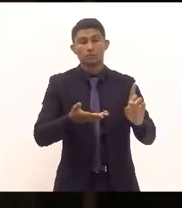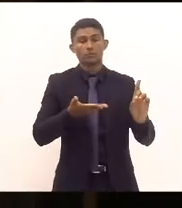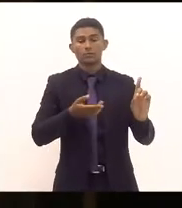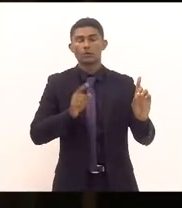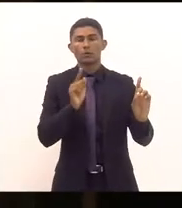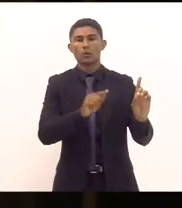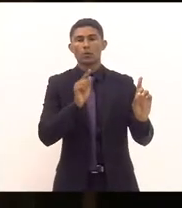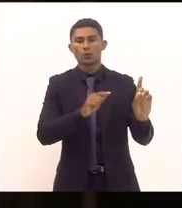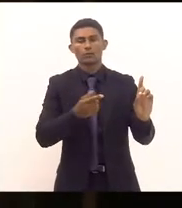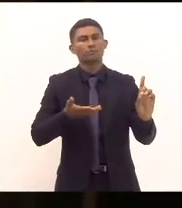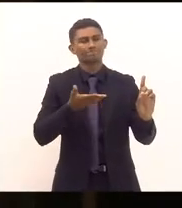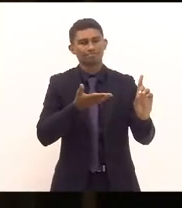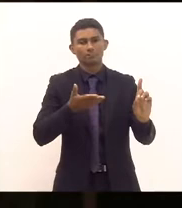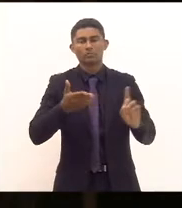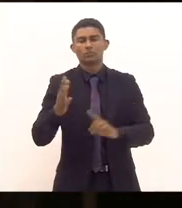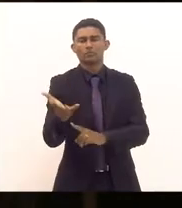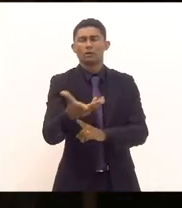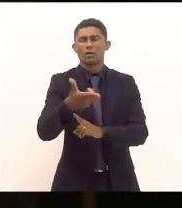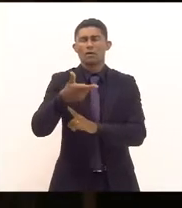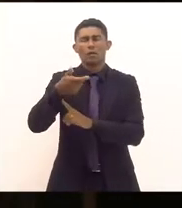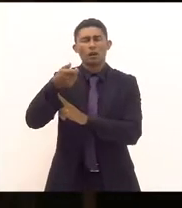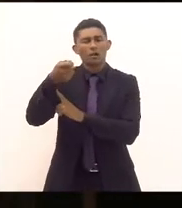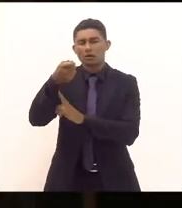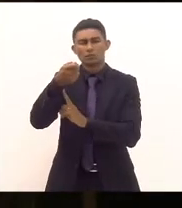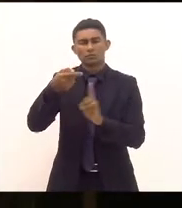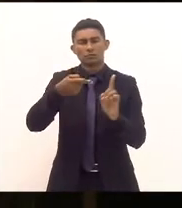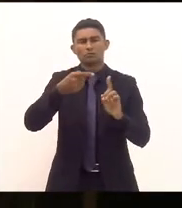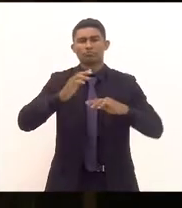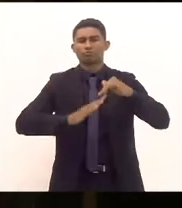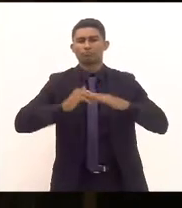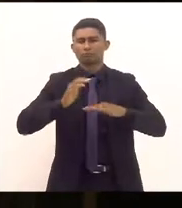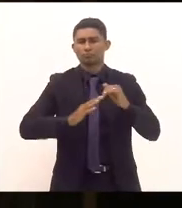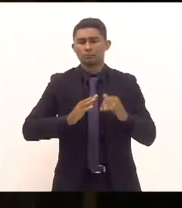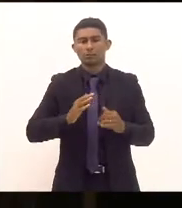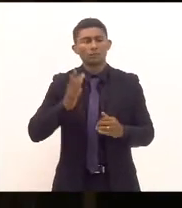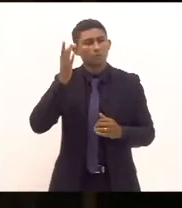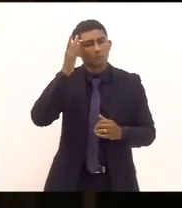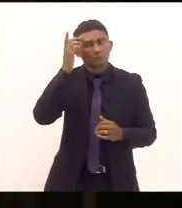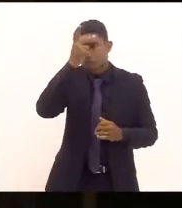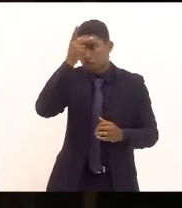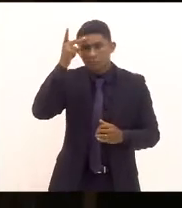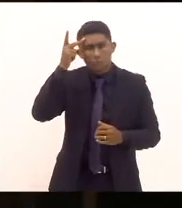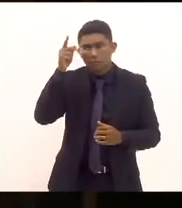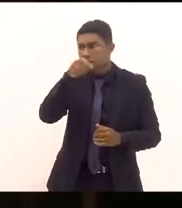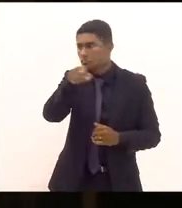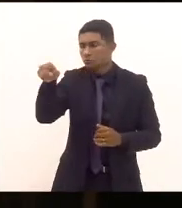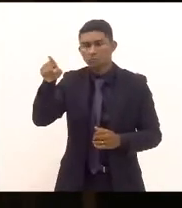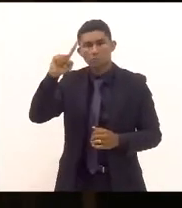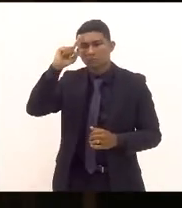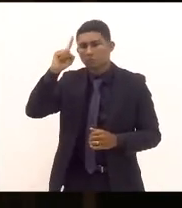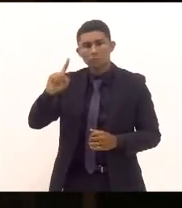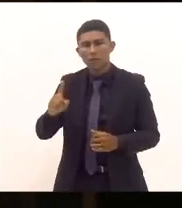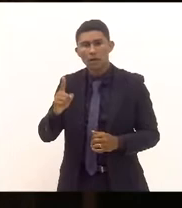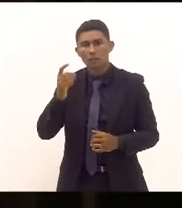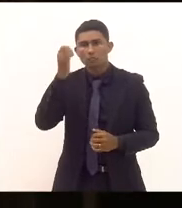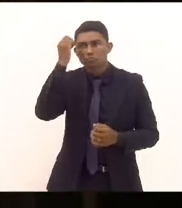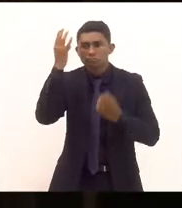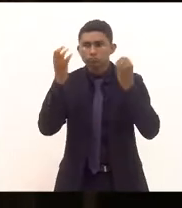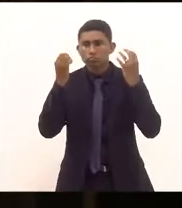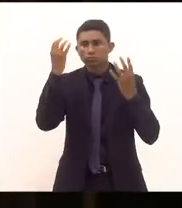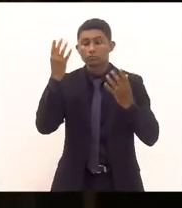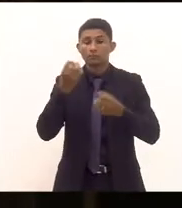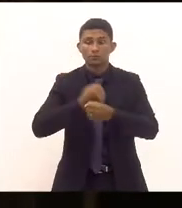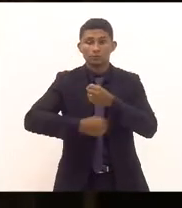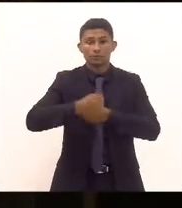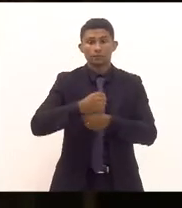também foi um grande artista plástico né e pouca gente às vezes lembra dessa faceta do Abdias Nascimento e